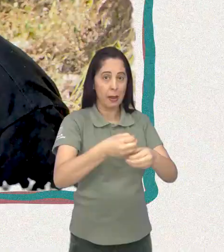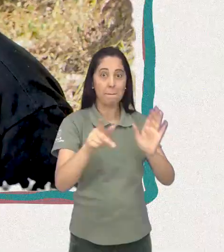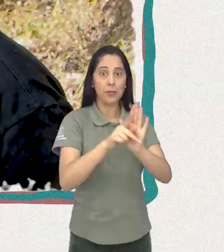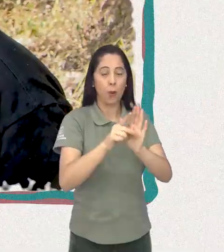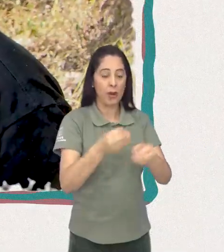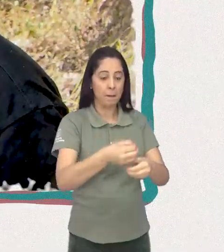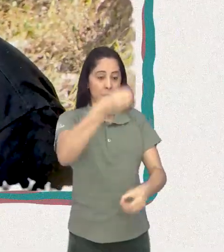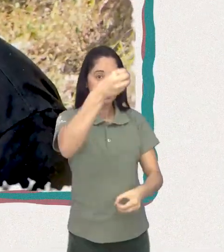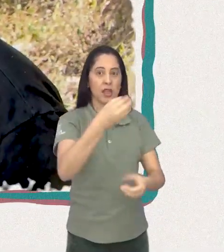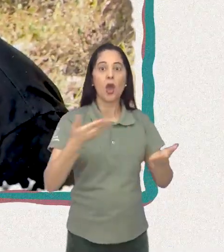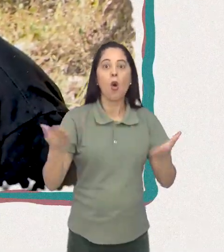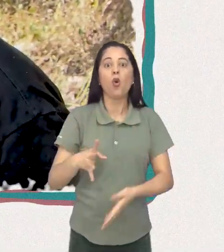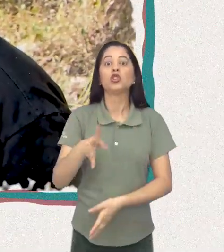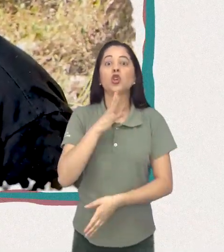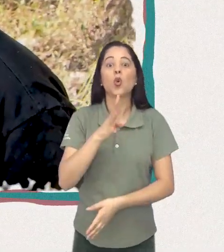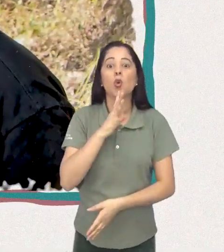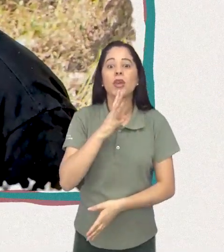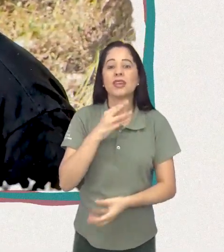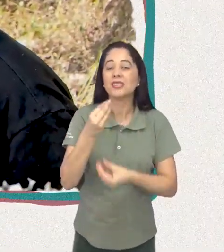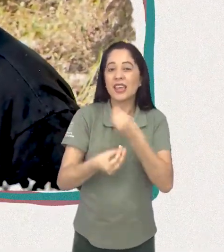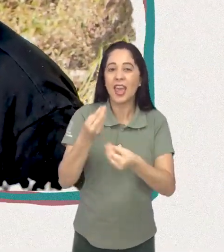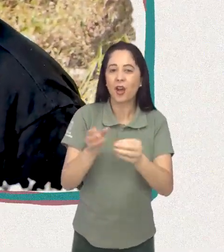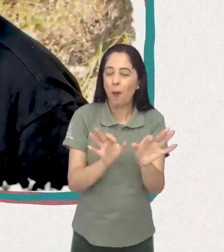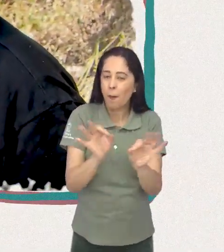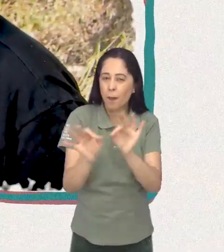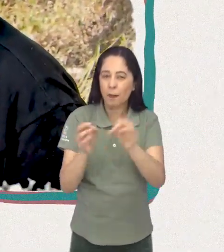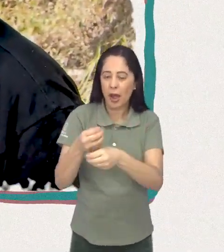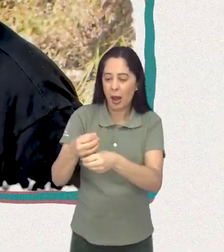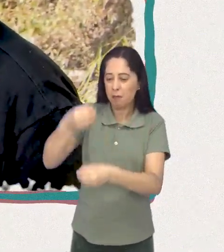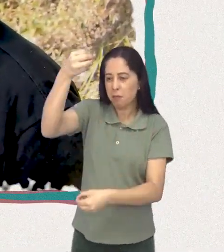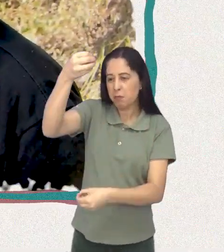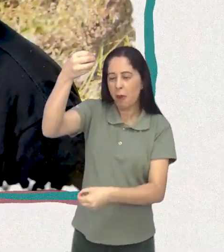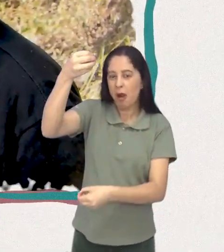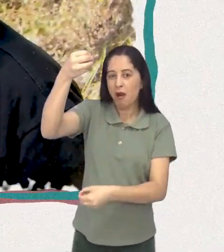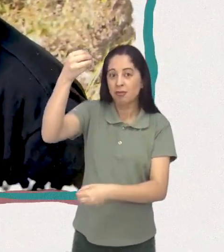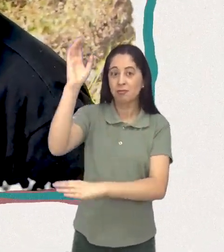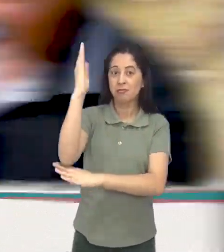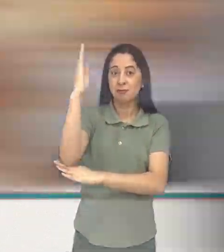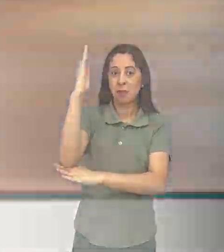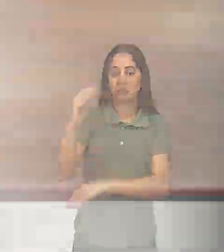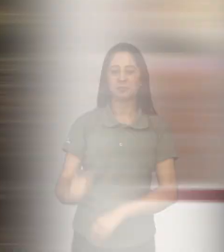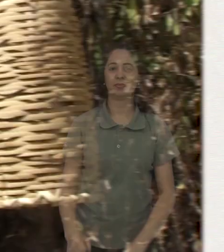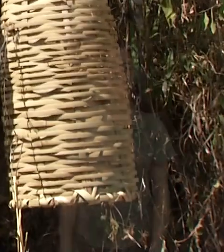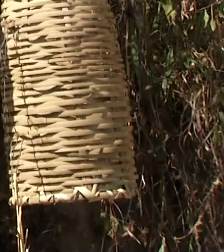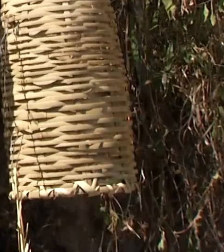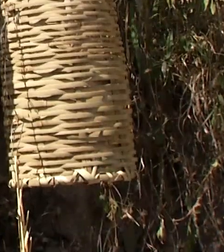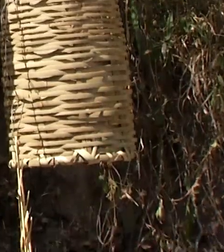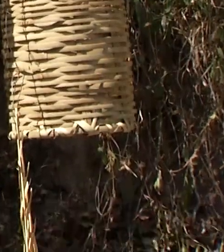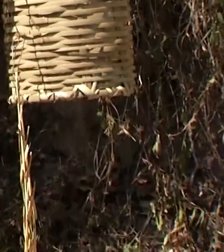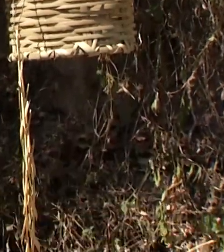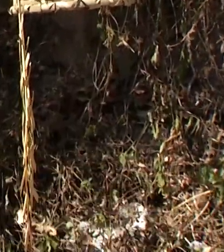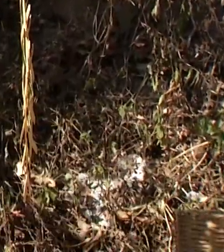veio conhecer de perto a técnica da tecelagem em bambu. Vamos lá?